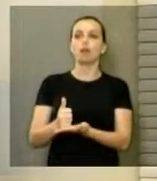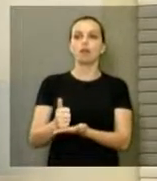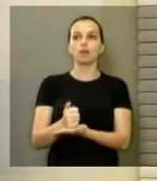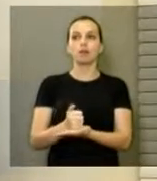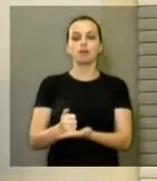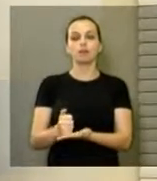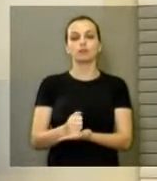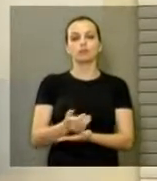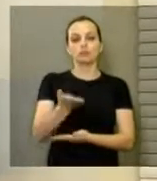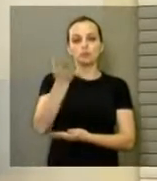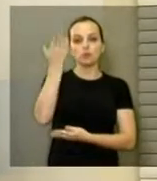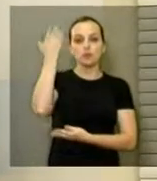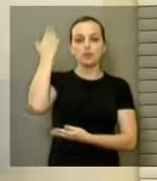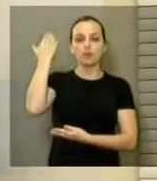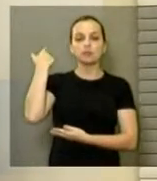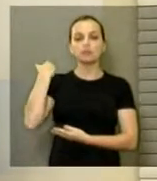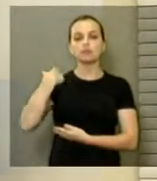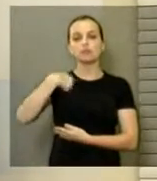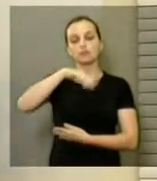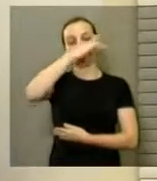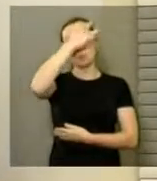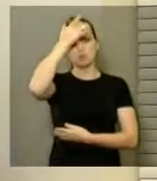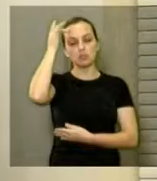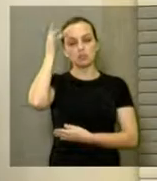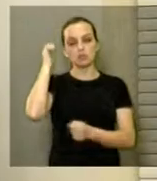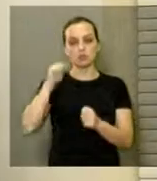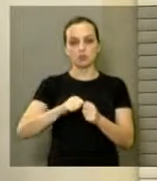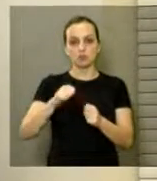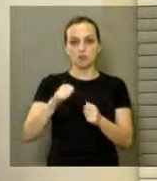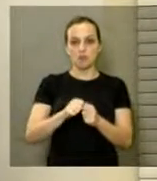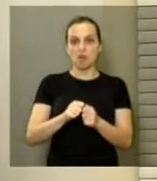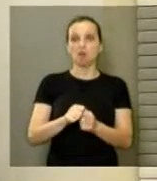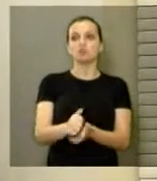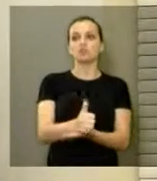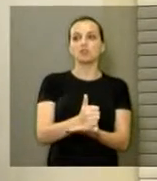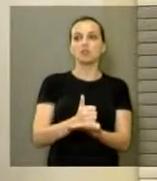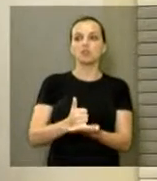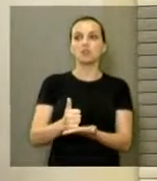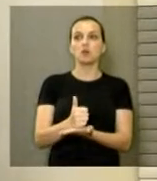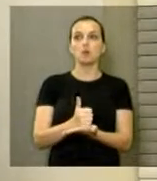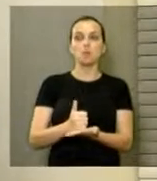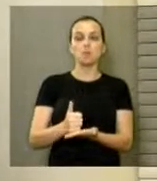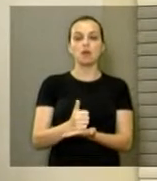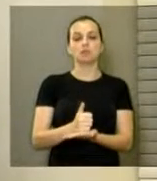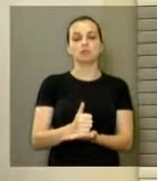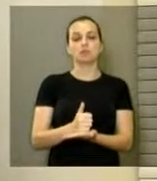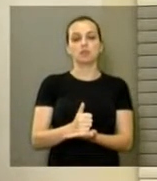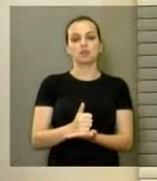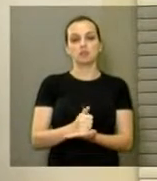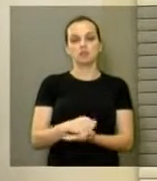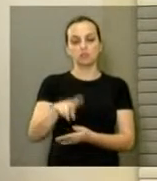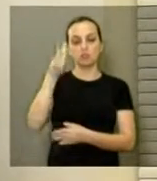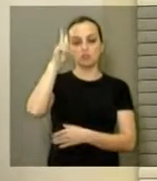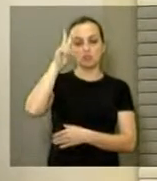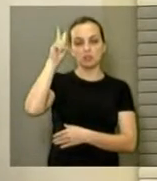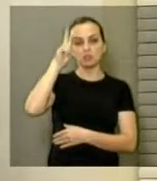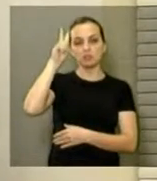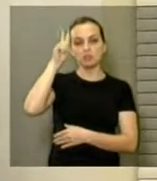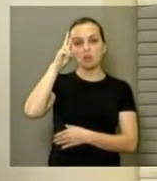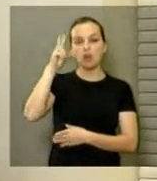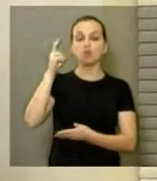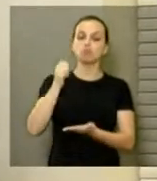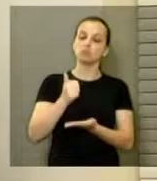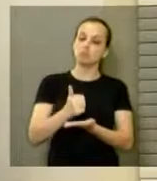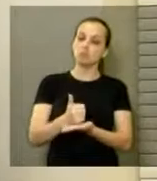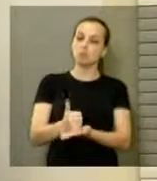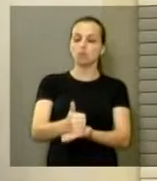no passado das pessoas que as fazem, embasada na história, nos apoios